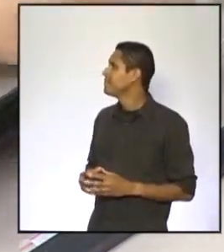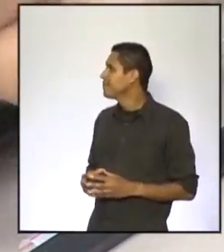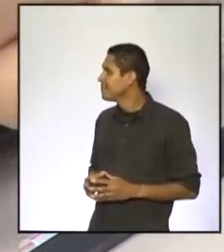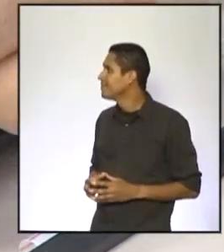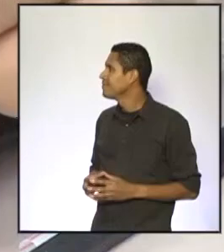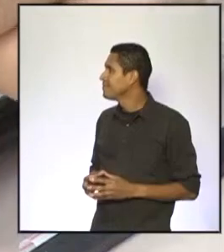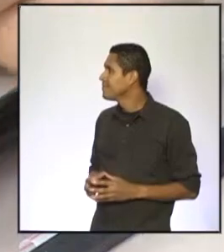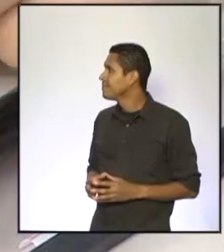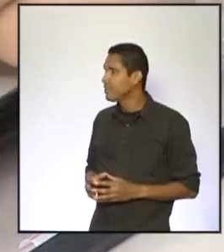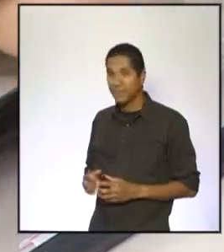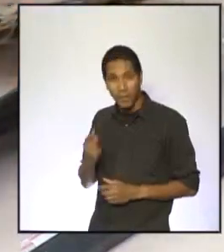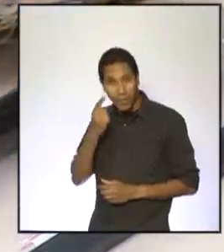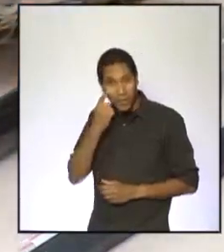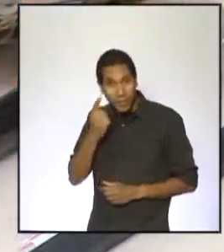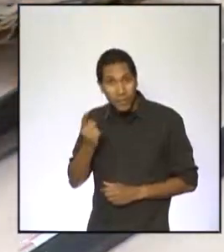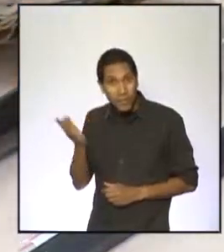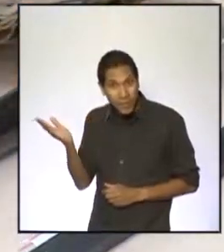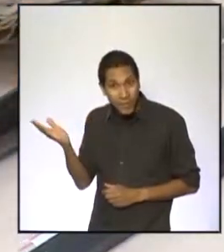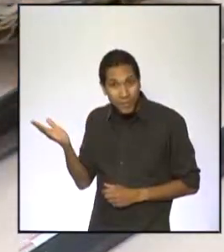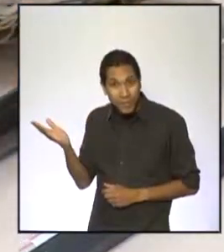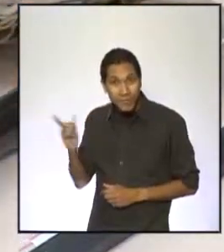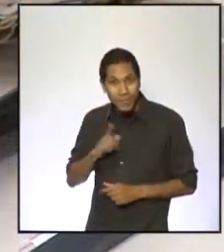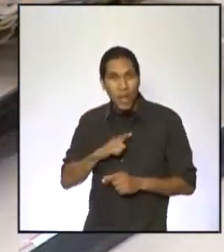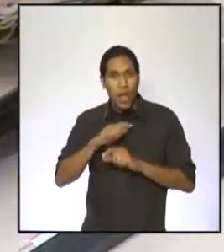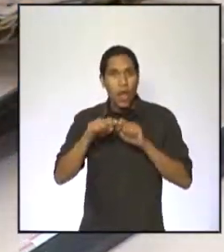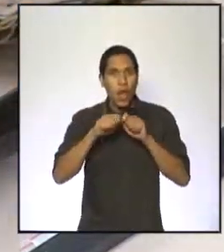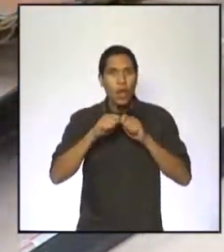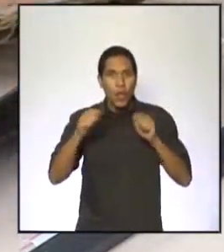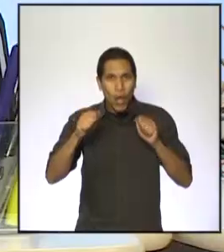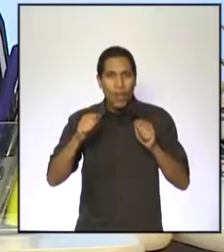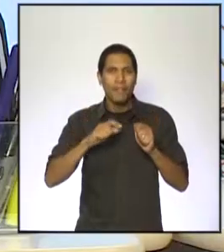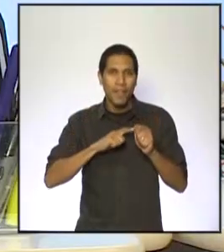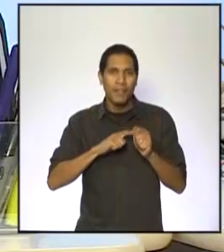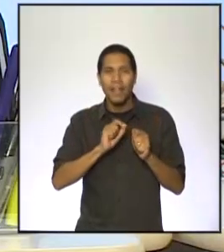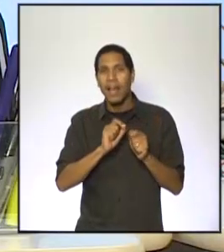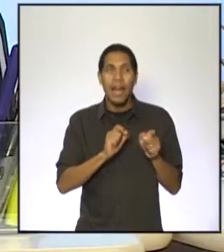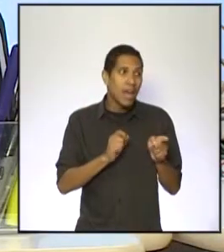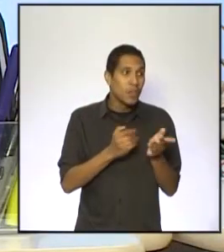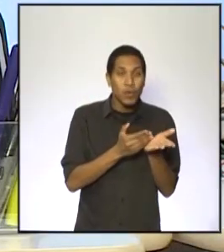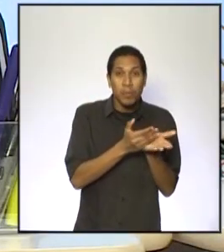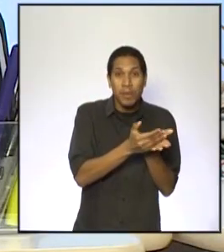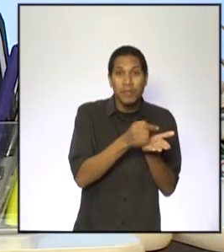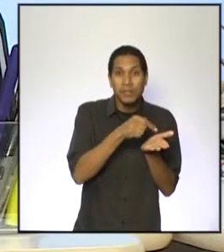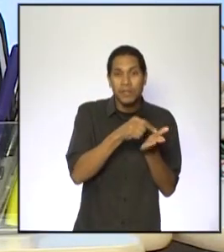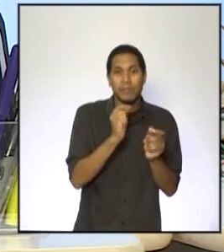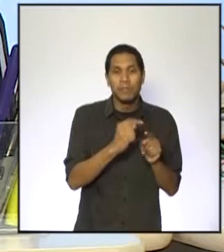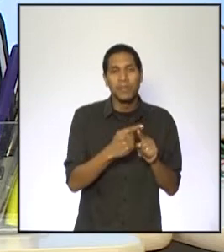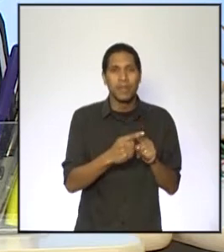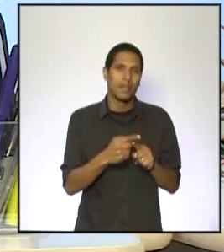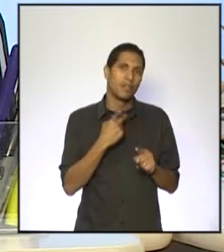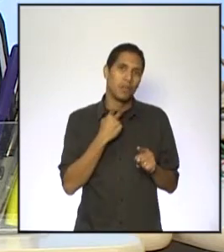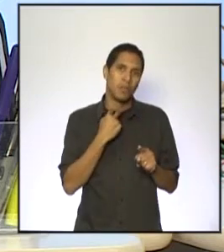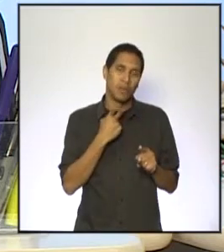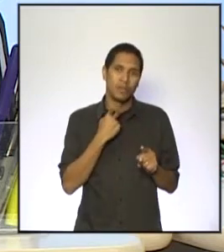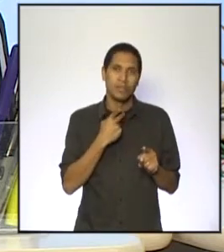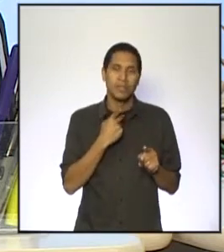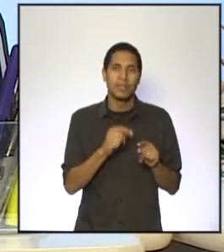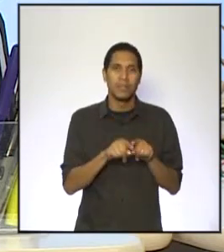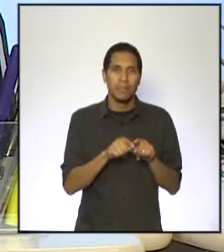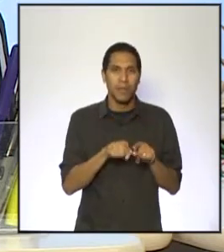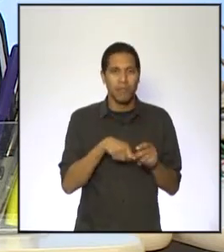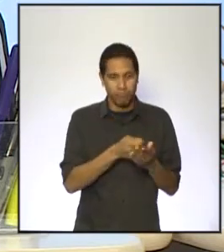Bom, como vocês notaram, eu fiz um nozinho aqui no começo, justamente para que eu não perdesse